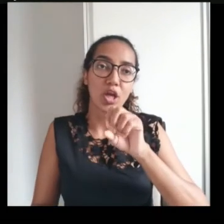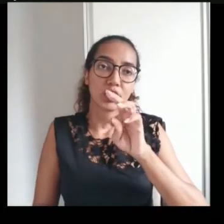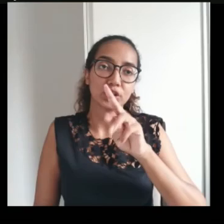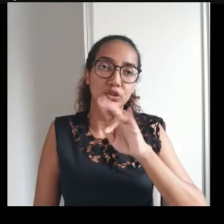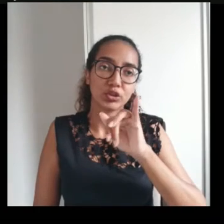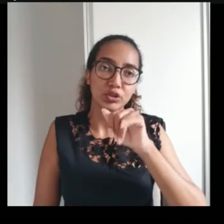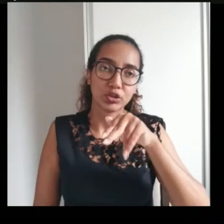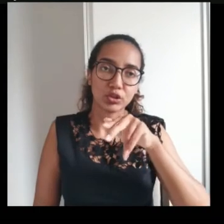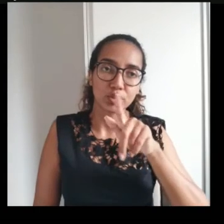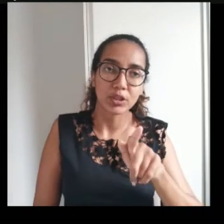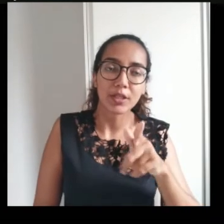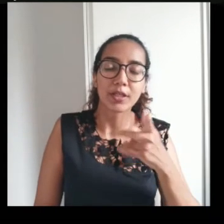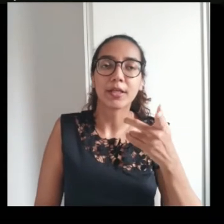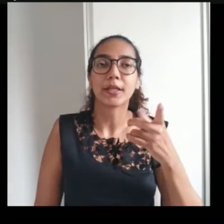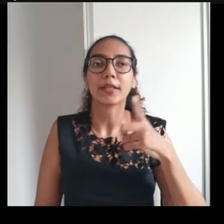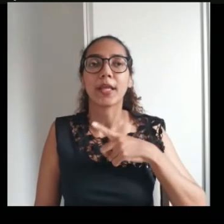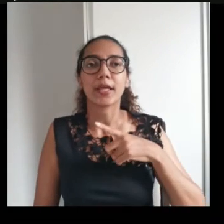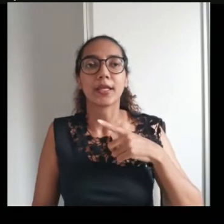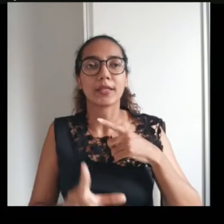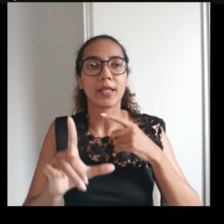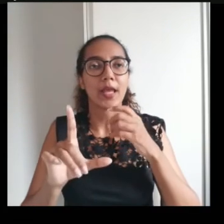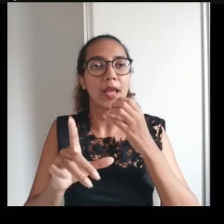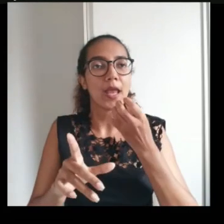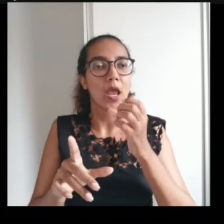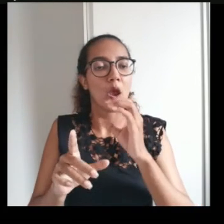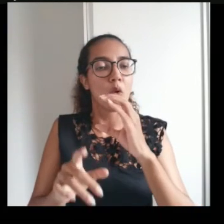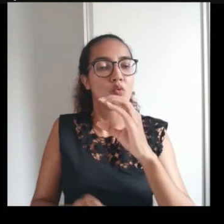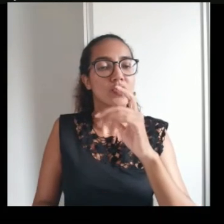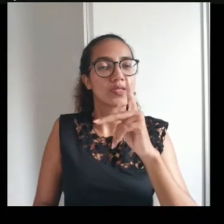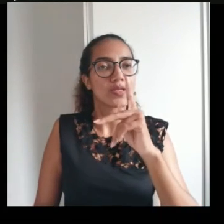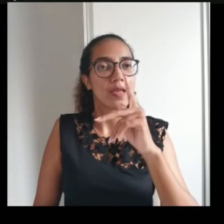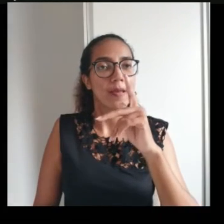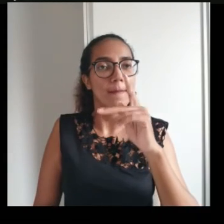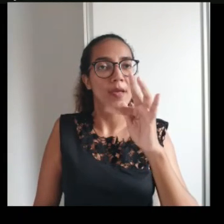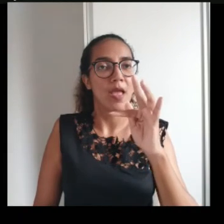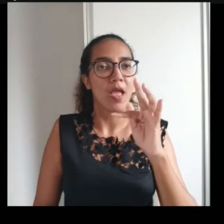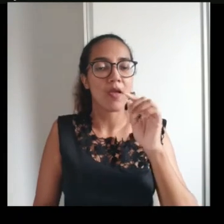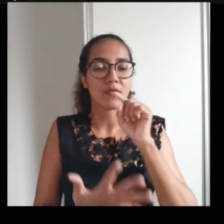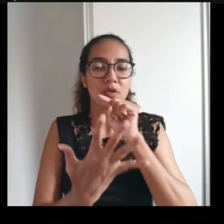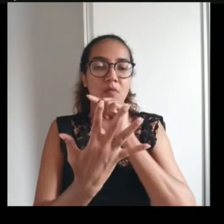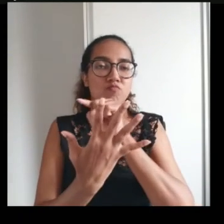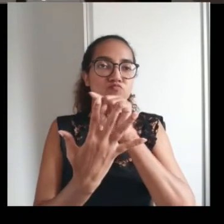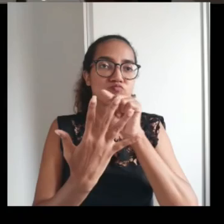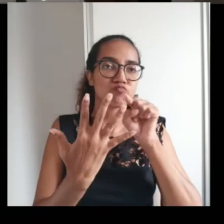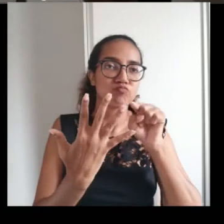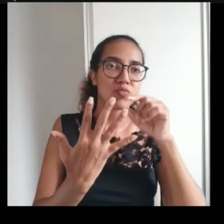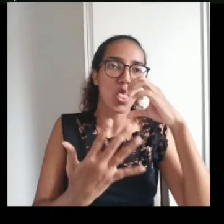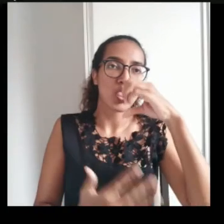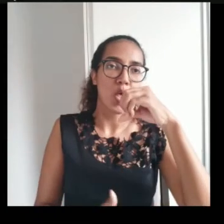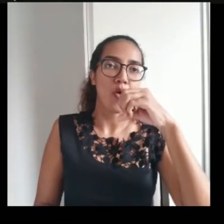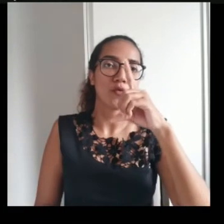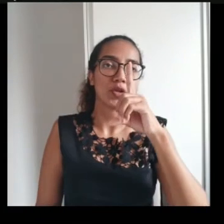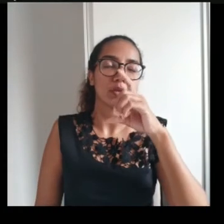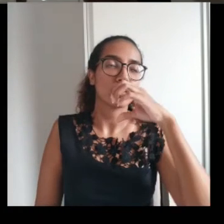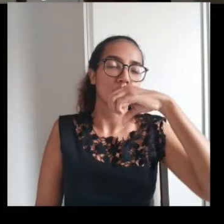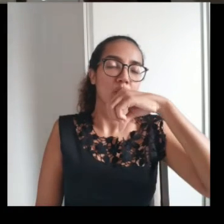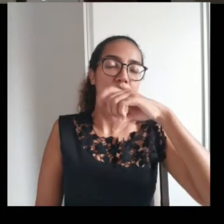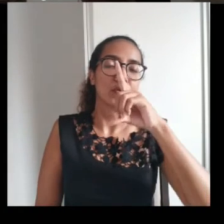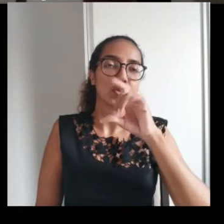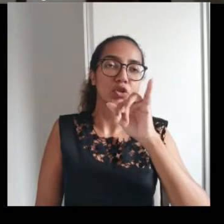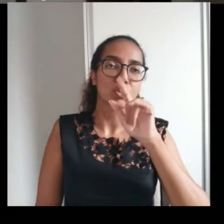CPF. Ele, para justamente quando a gente for digitar, ele não aceitar, para também não ficar com aquela